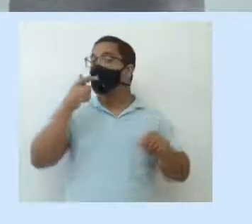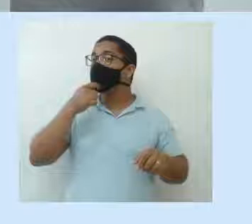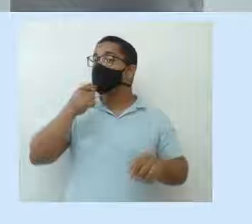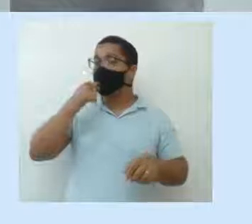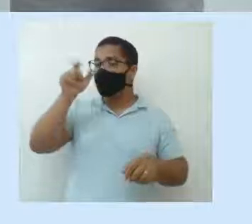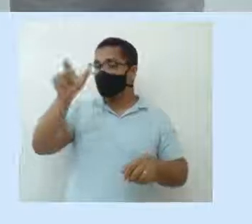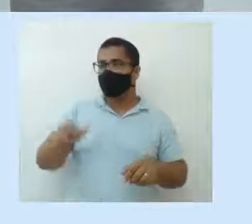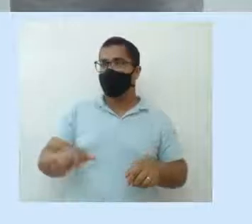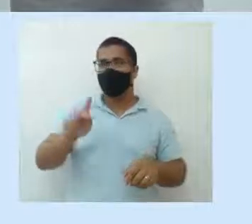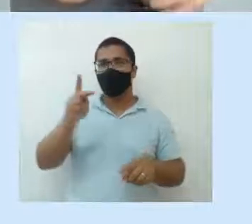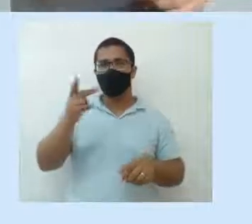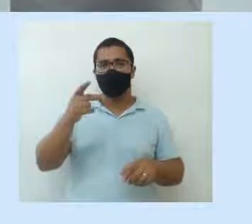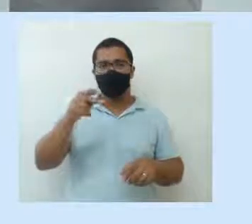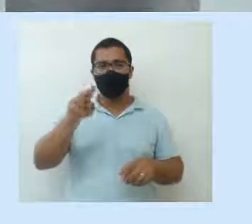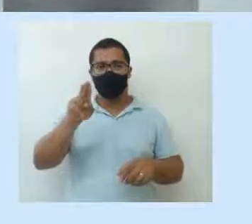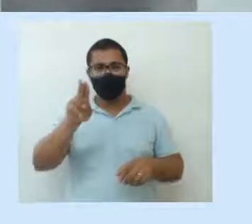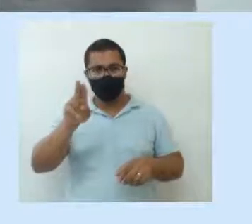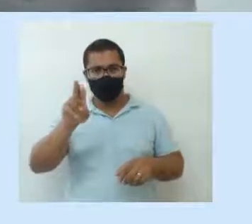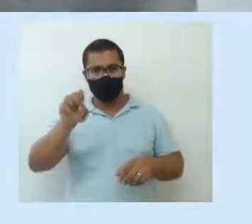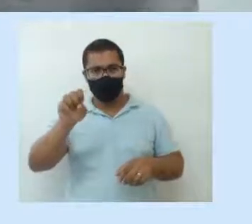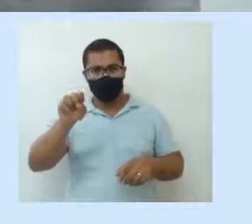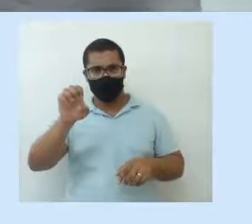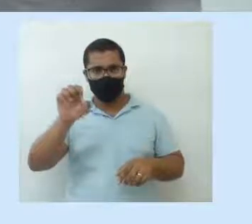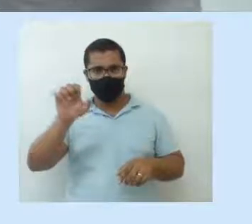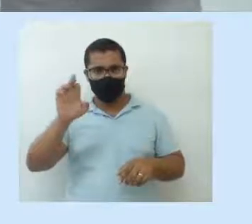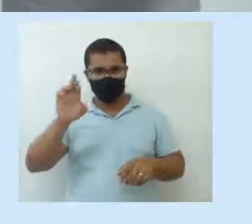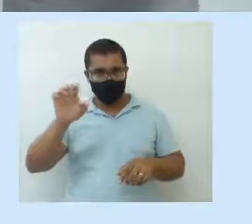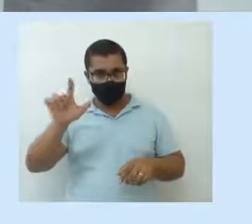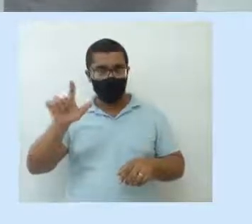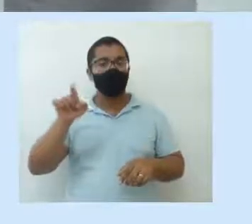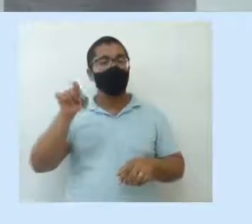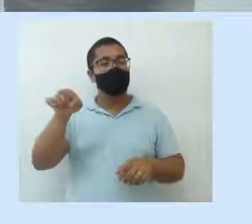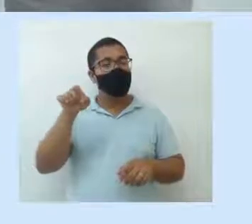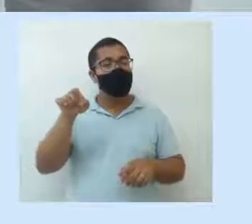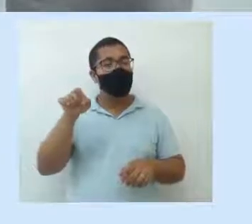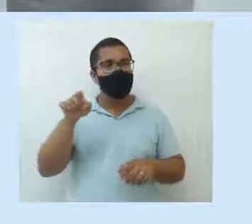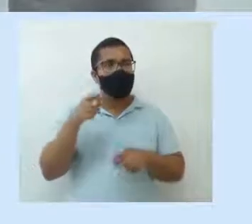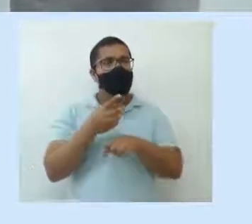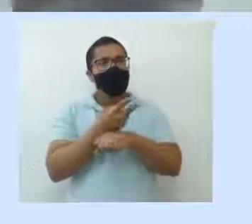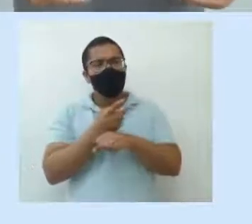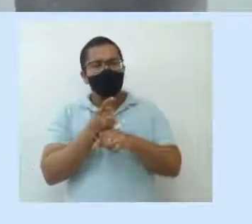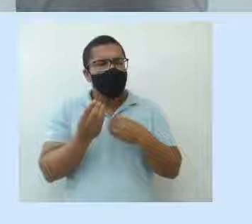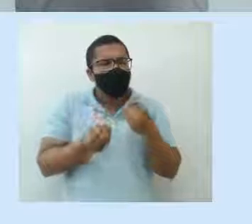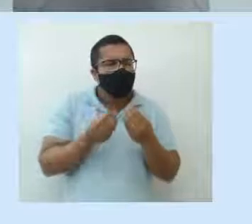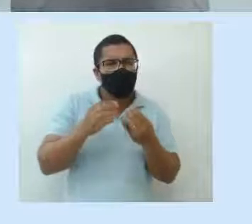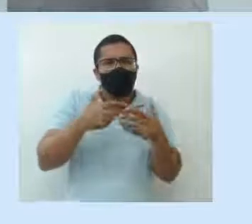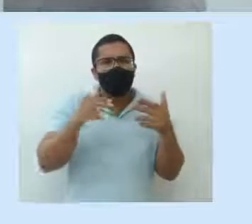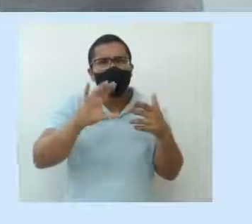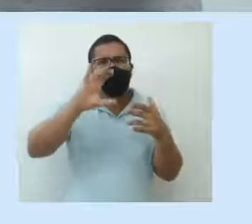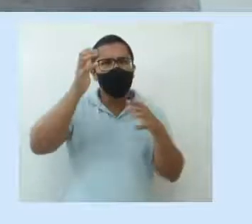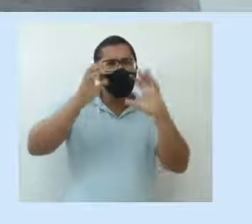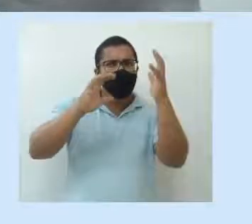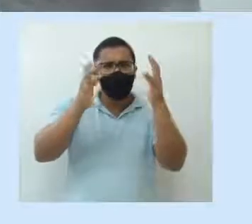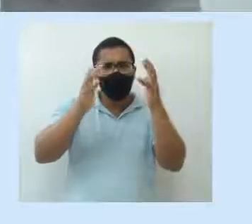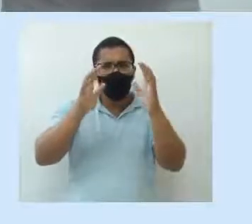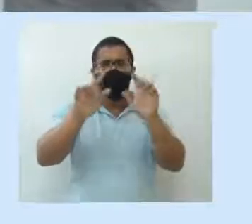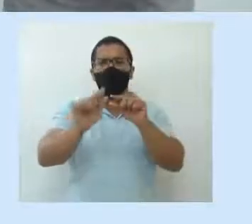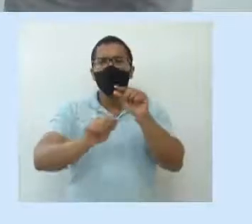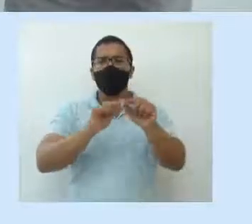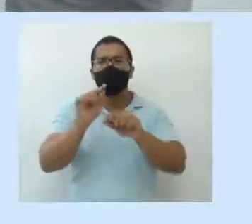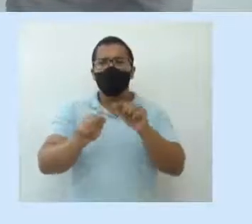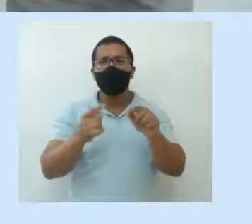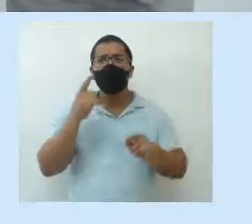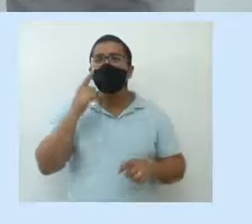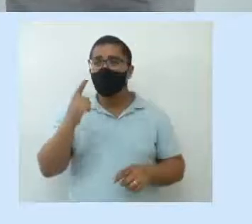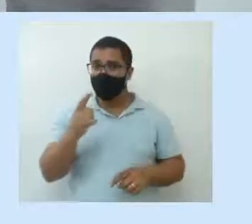alcançar as essências a partir da intuição gerada pelos fenômenos. Então, olhando aqui o que está em